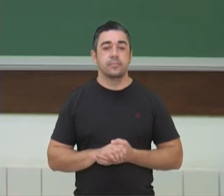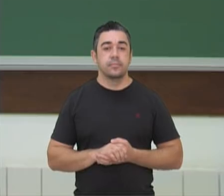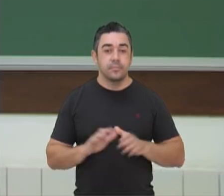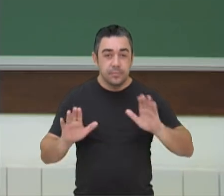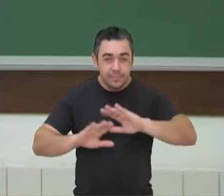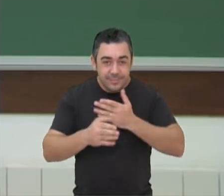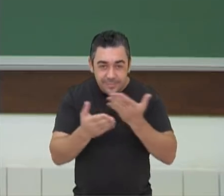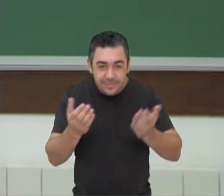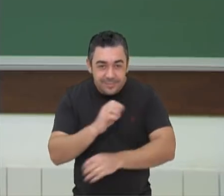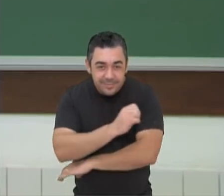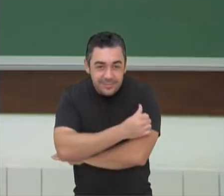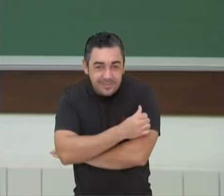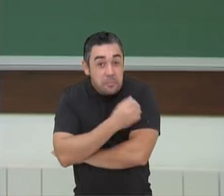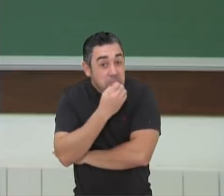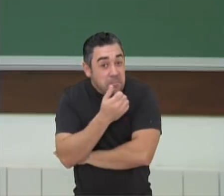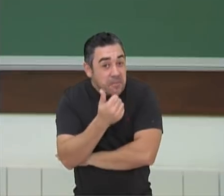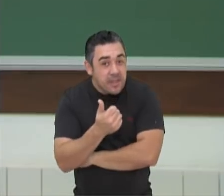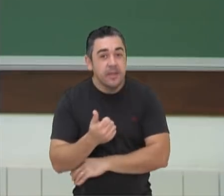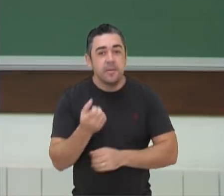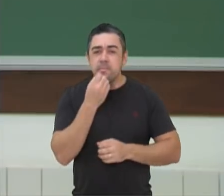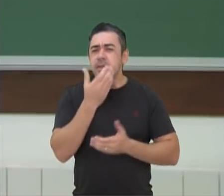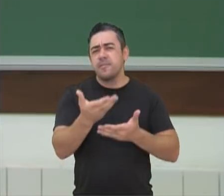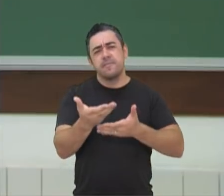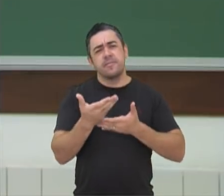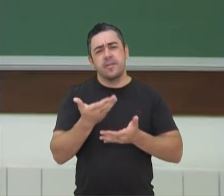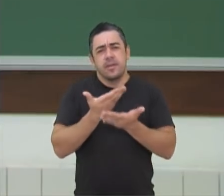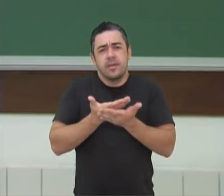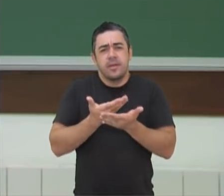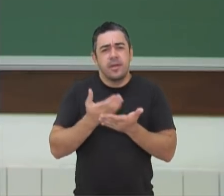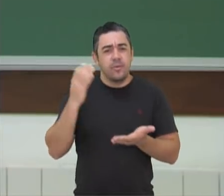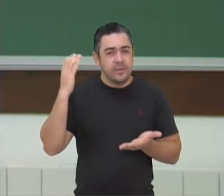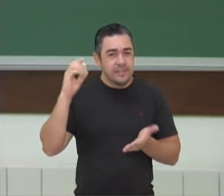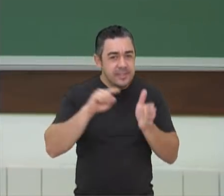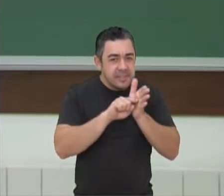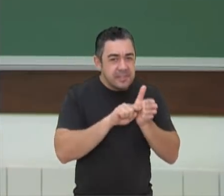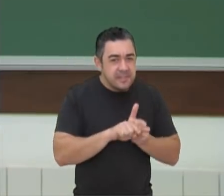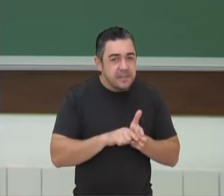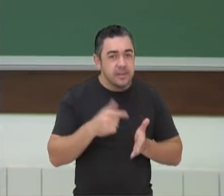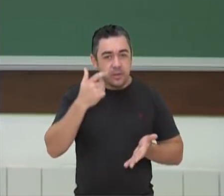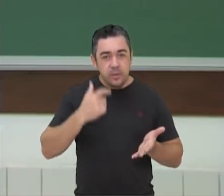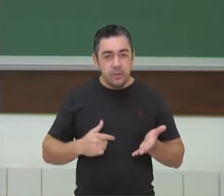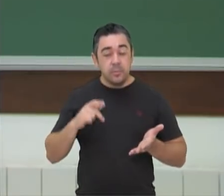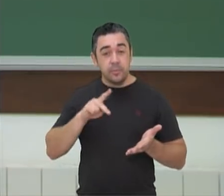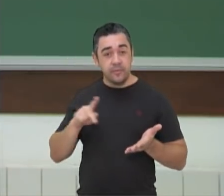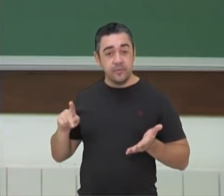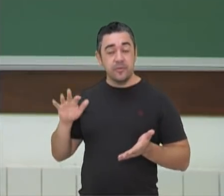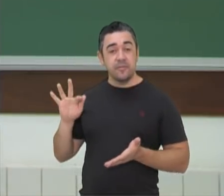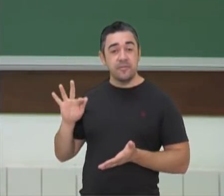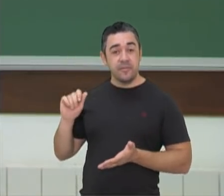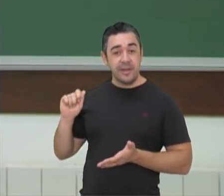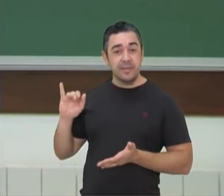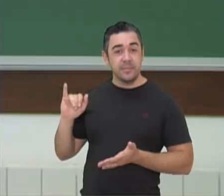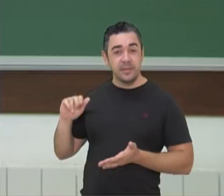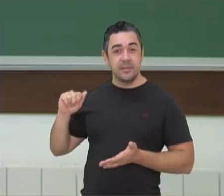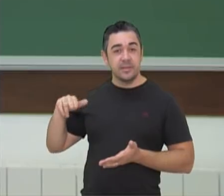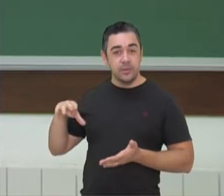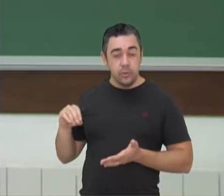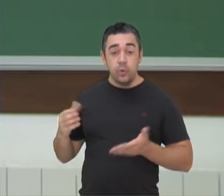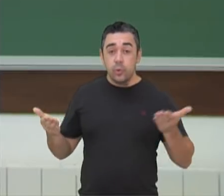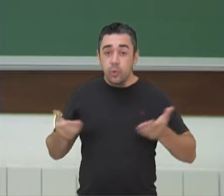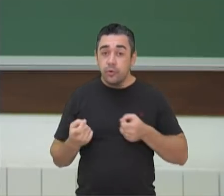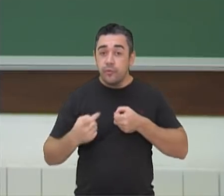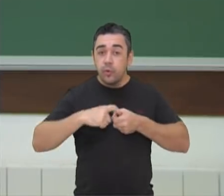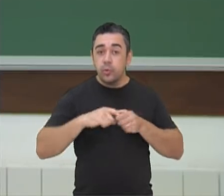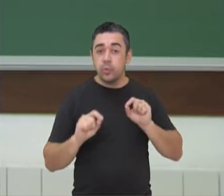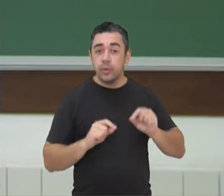Olá, sexto ano, tudo bom com vocês? Sejam bem-vindos a mais uma aula de ciências. Eu sou o professor Fabiano e hoje nós vamos retomar